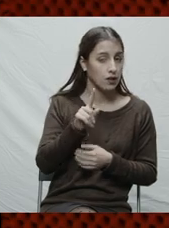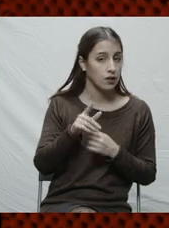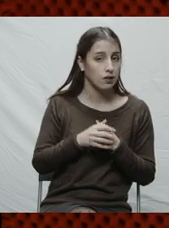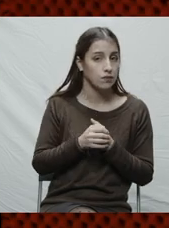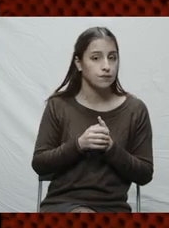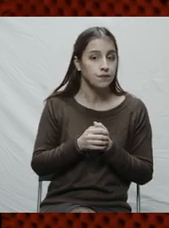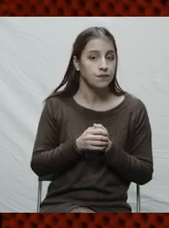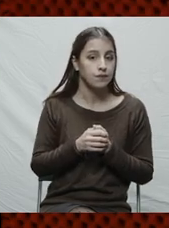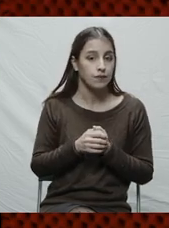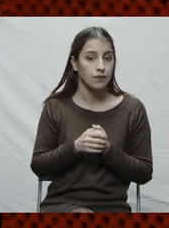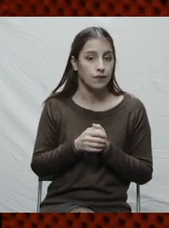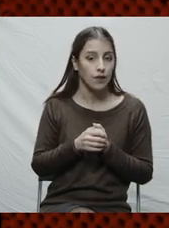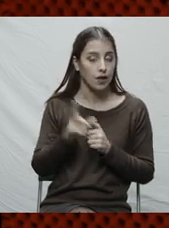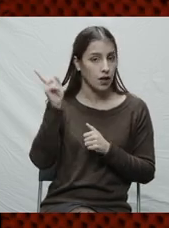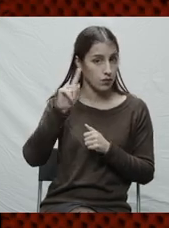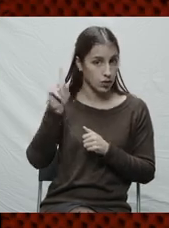seja, é importante